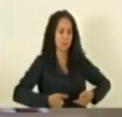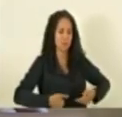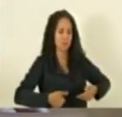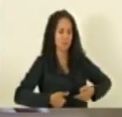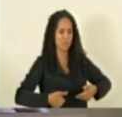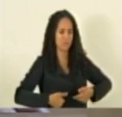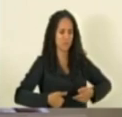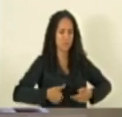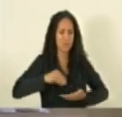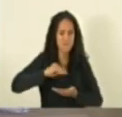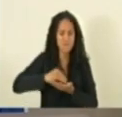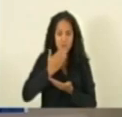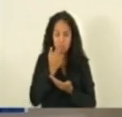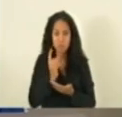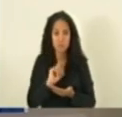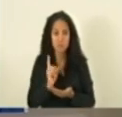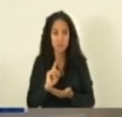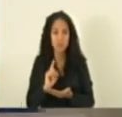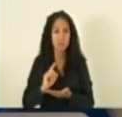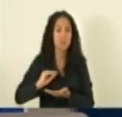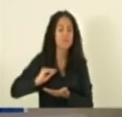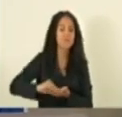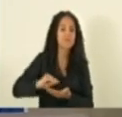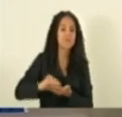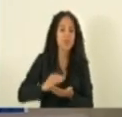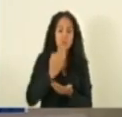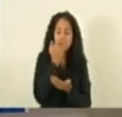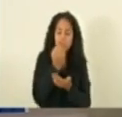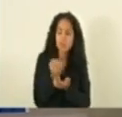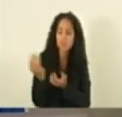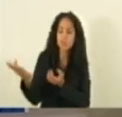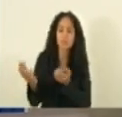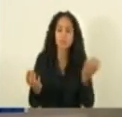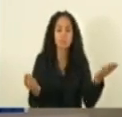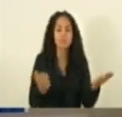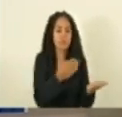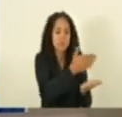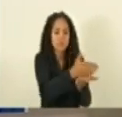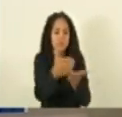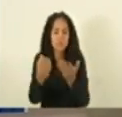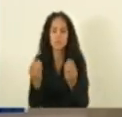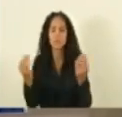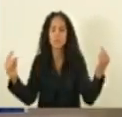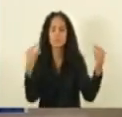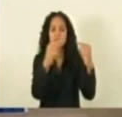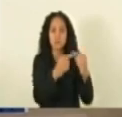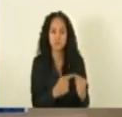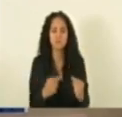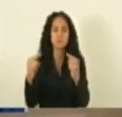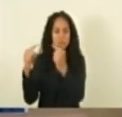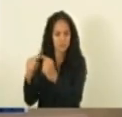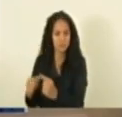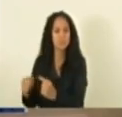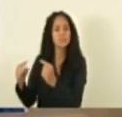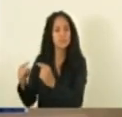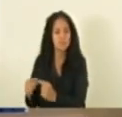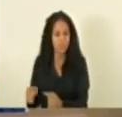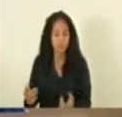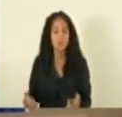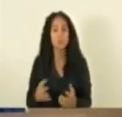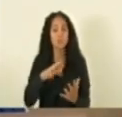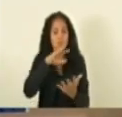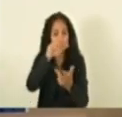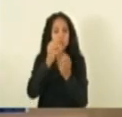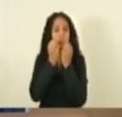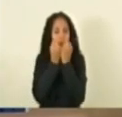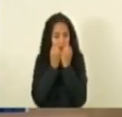na falta de alimento, está na falta da distribuição adequada desses alimentos. Então, o mundo nunca foi tão bom, na